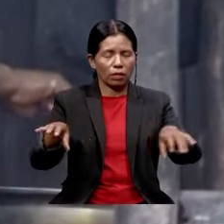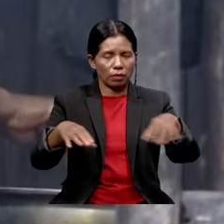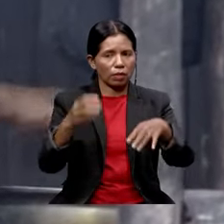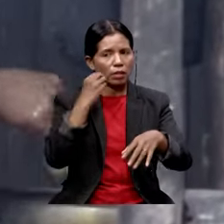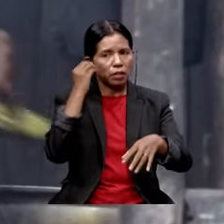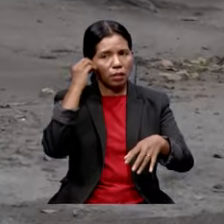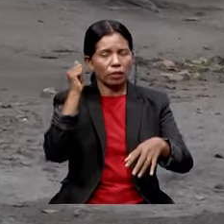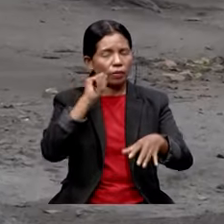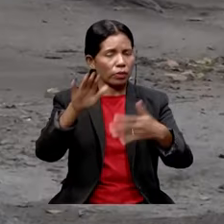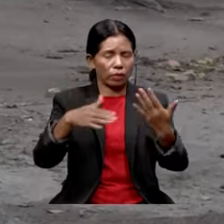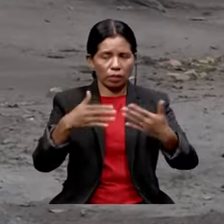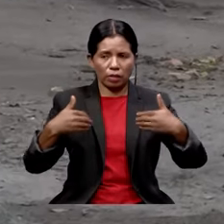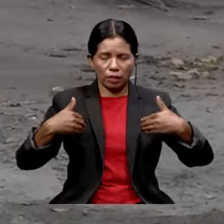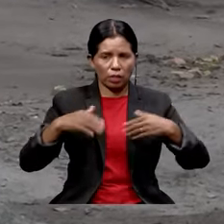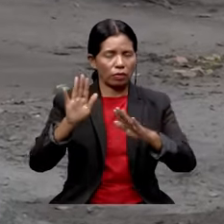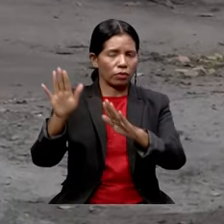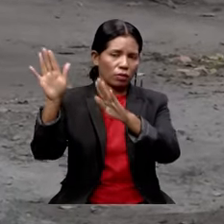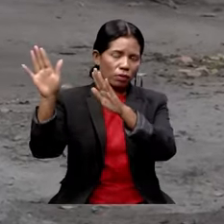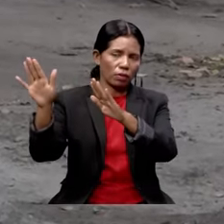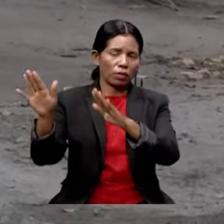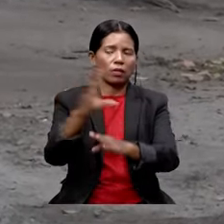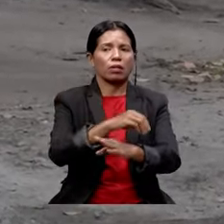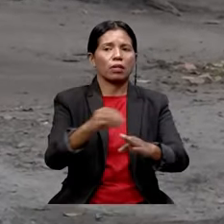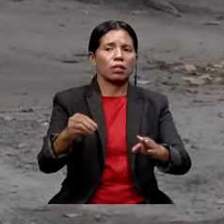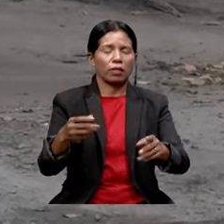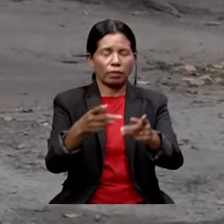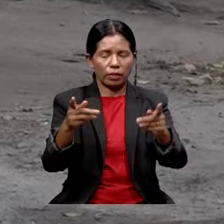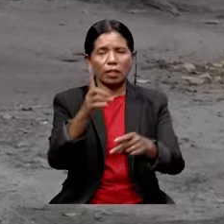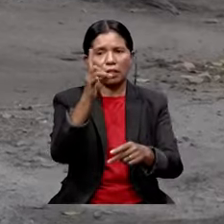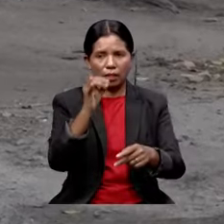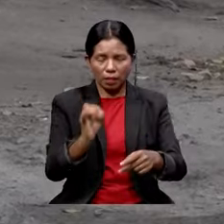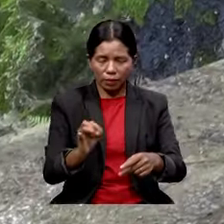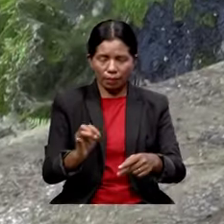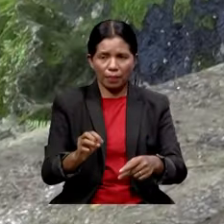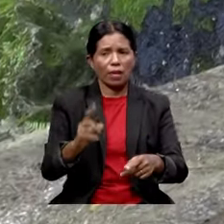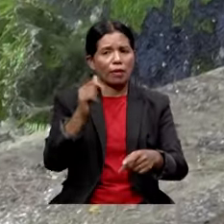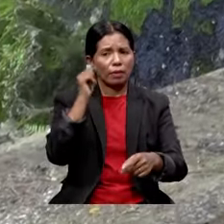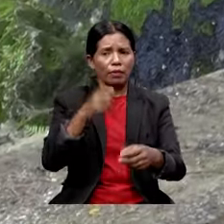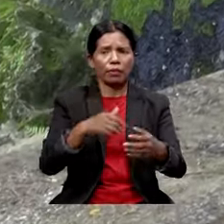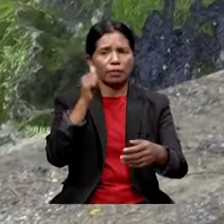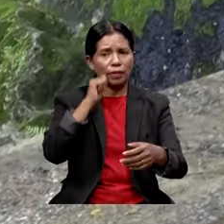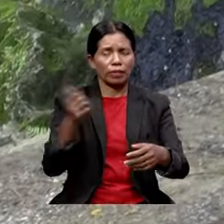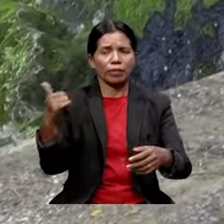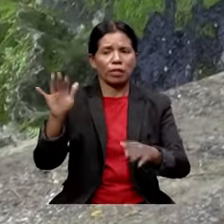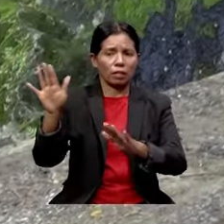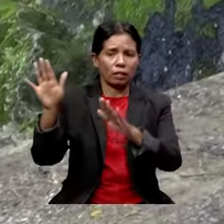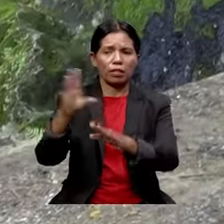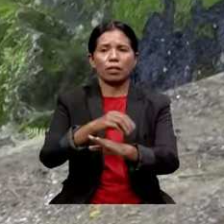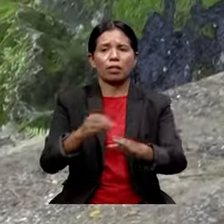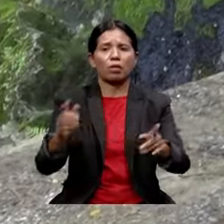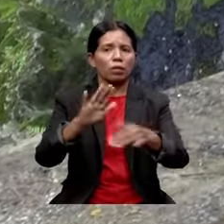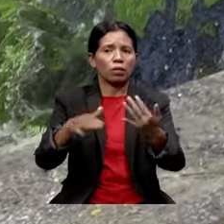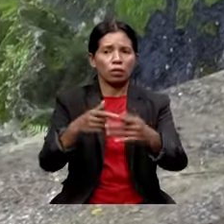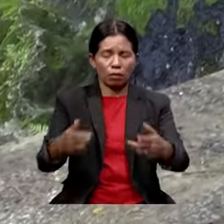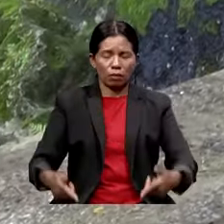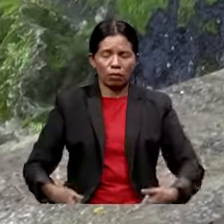Tanto feto sira iha área rural no iha área urbana. Mai bedala barak feto sira iha área rural nebe maioria